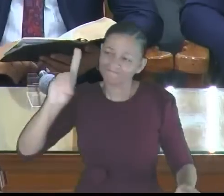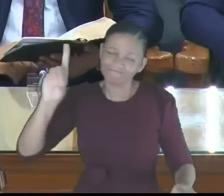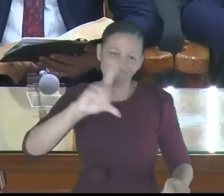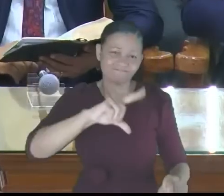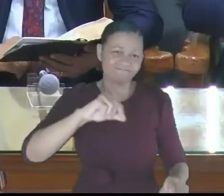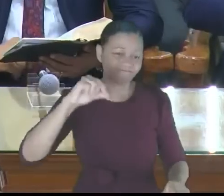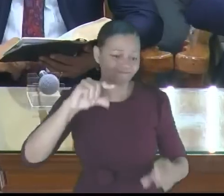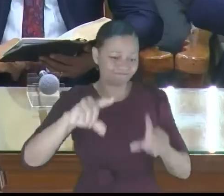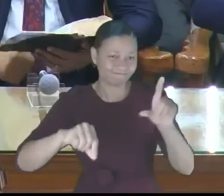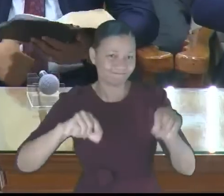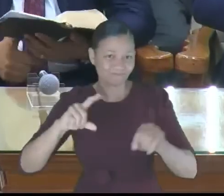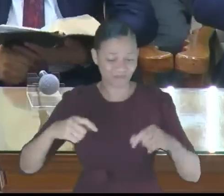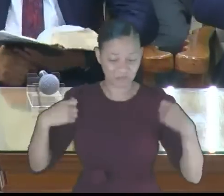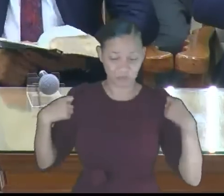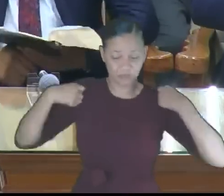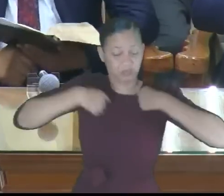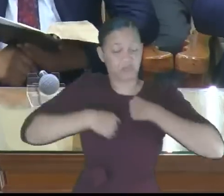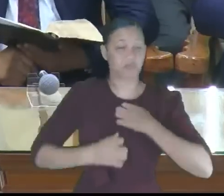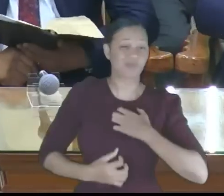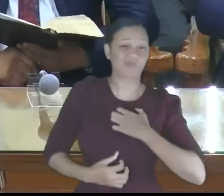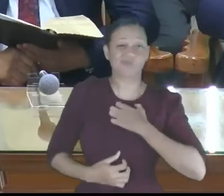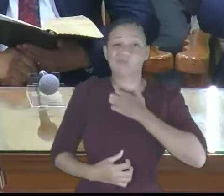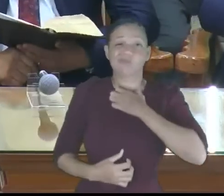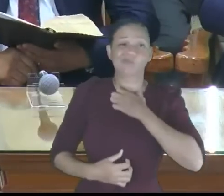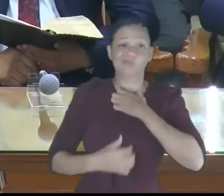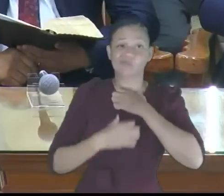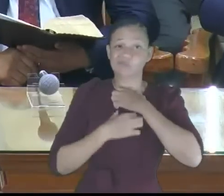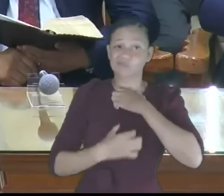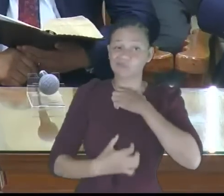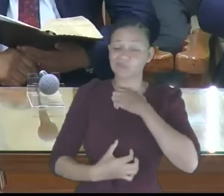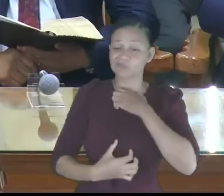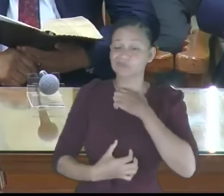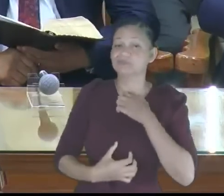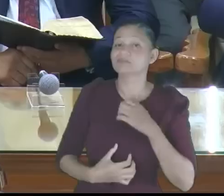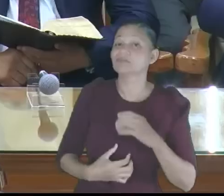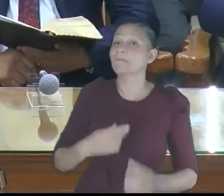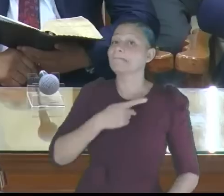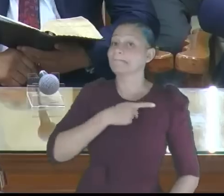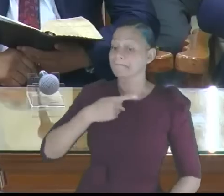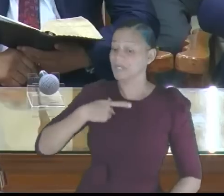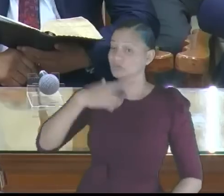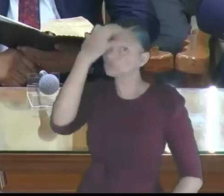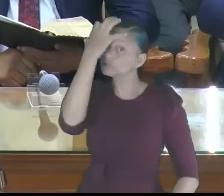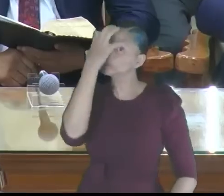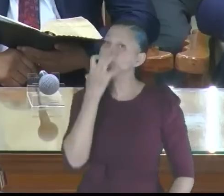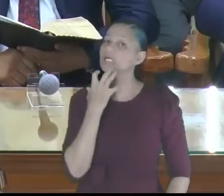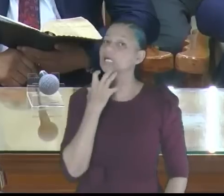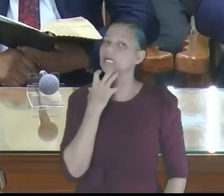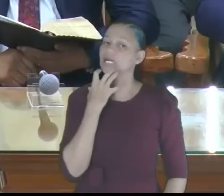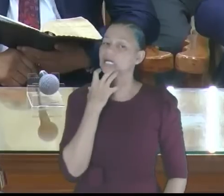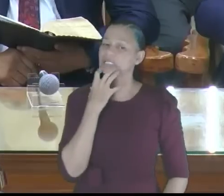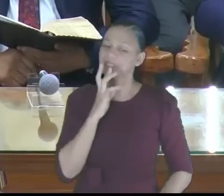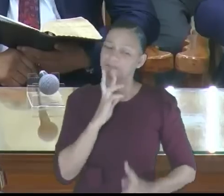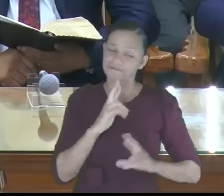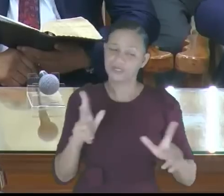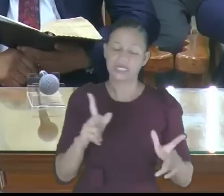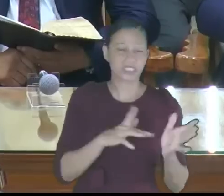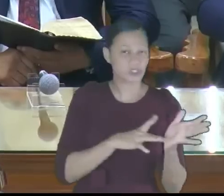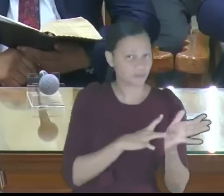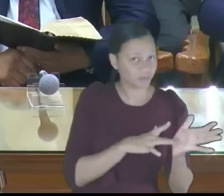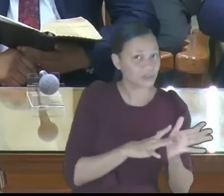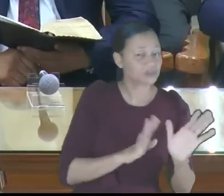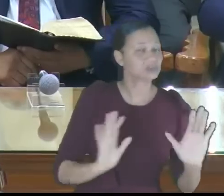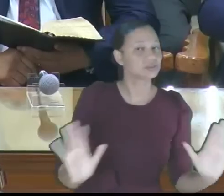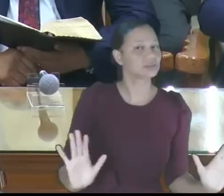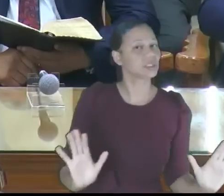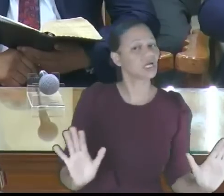vê um pastor de paletó, um pastor com P maiúsculo. Não estou falando de pastel. Eu estou